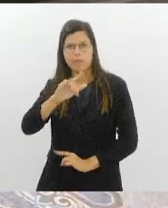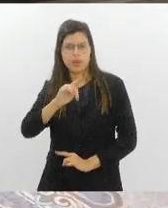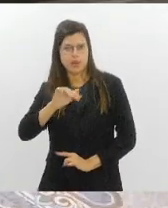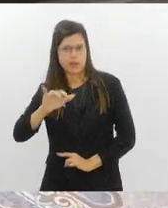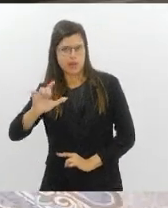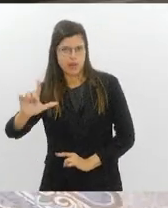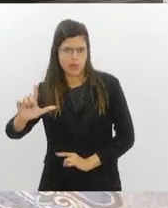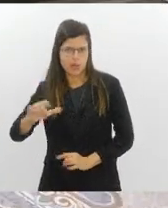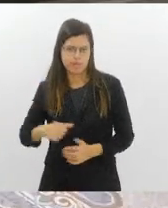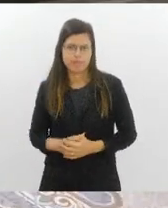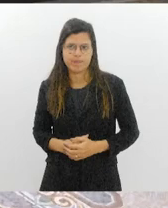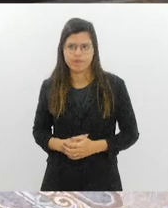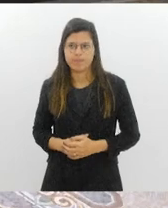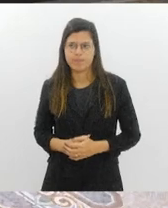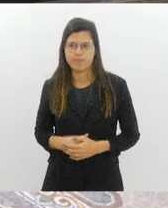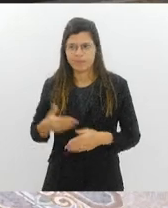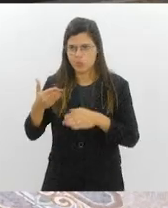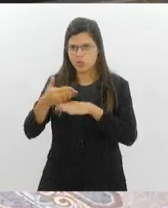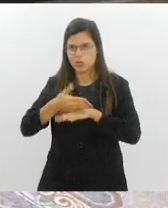Que chegou aí.